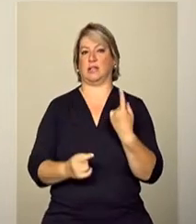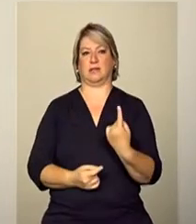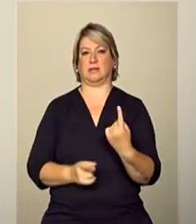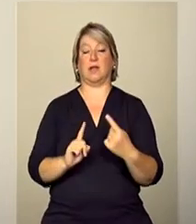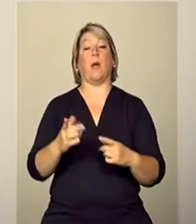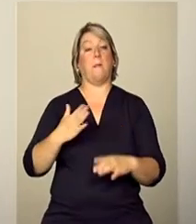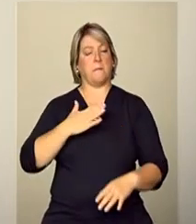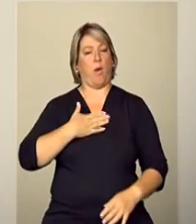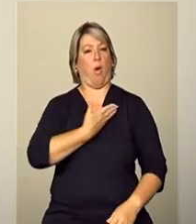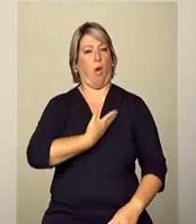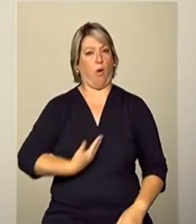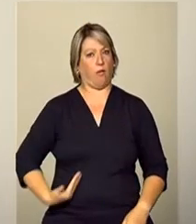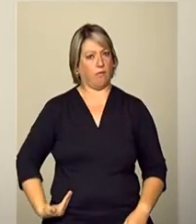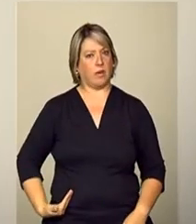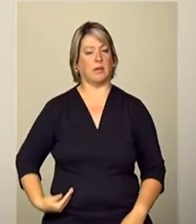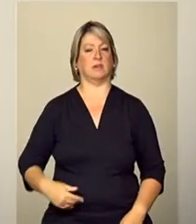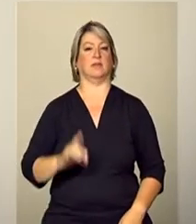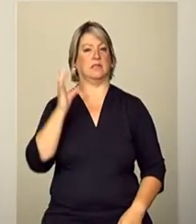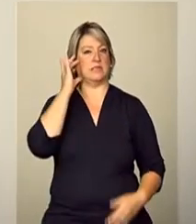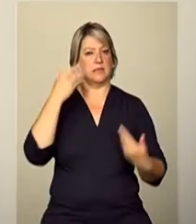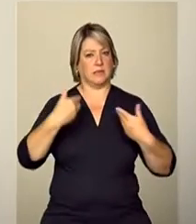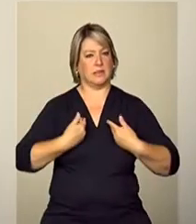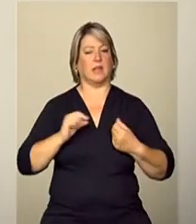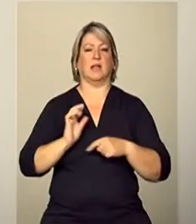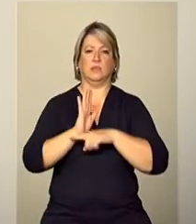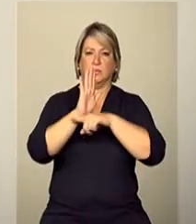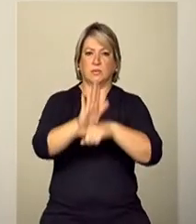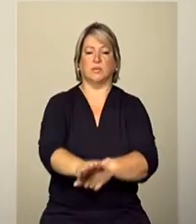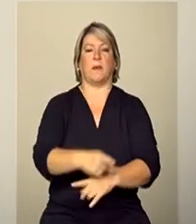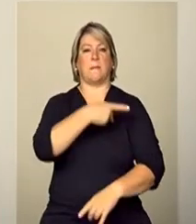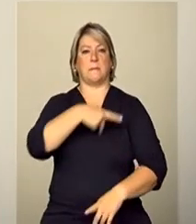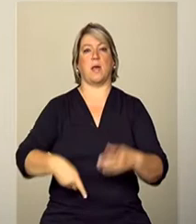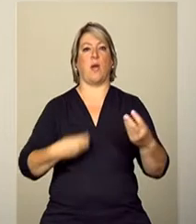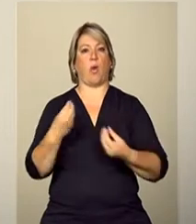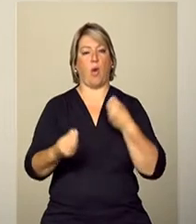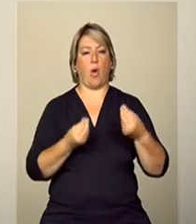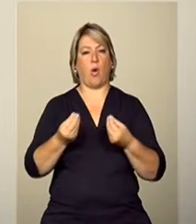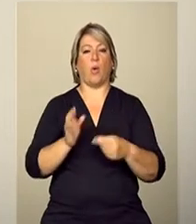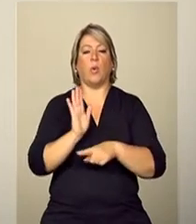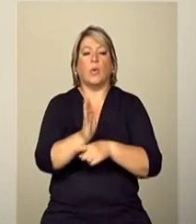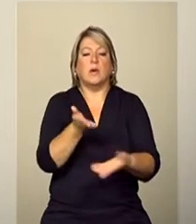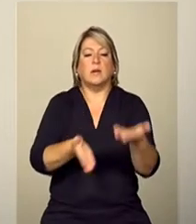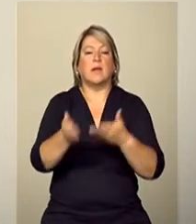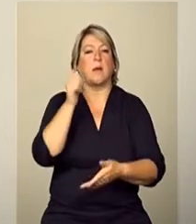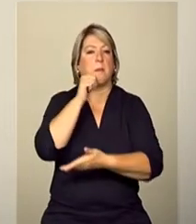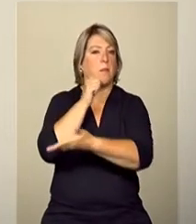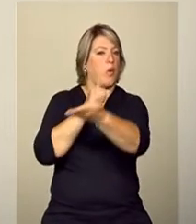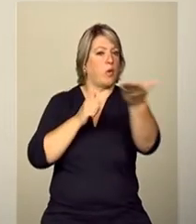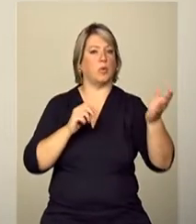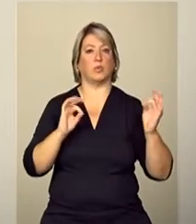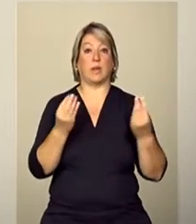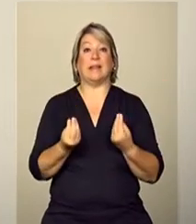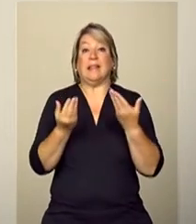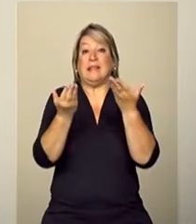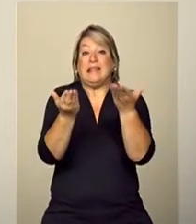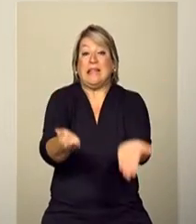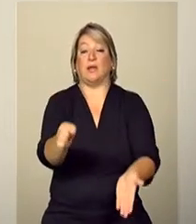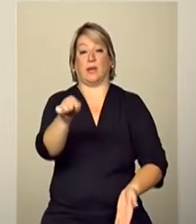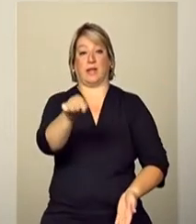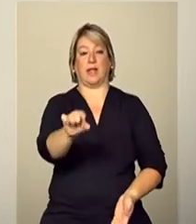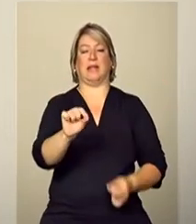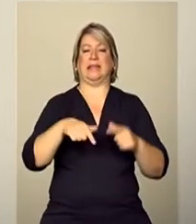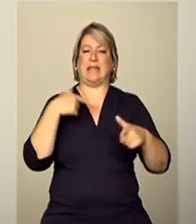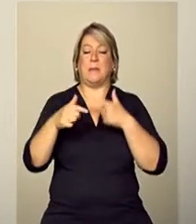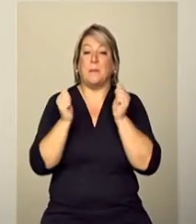e o meu governo o governo de uma mulher na presidência da república está olhando por ela oferecendo a ela e